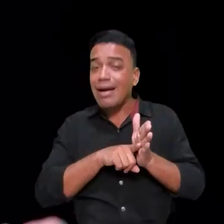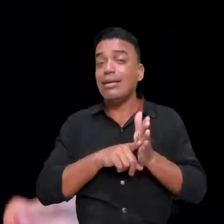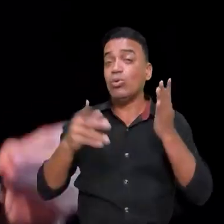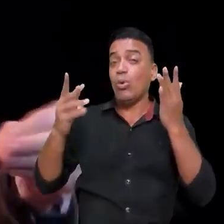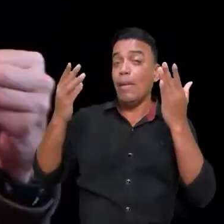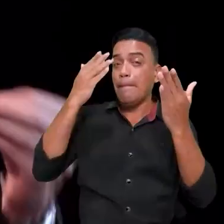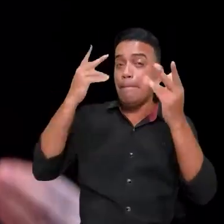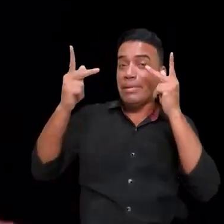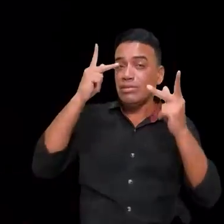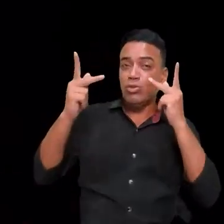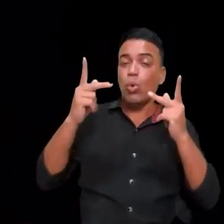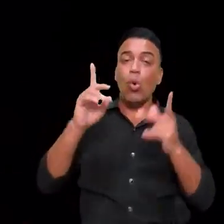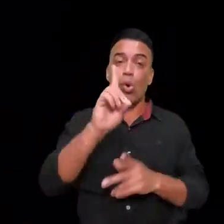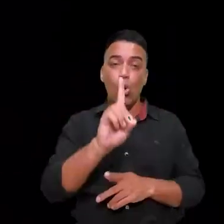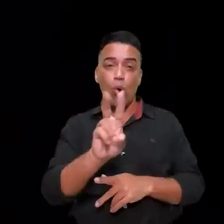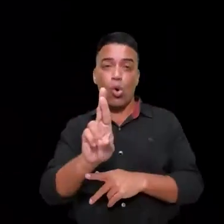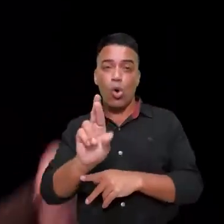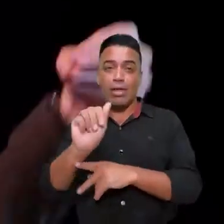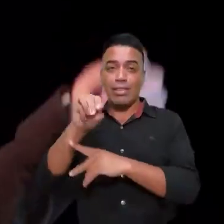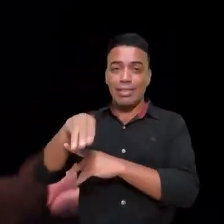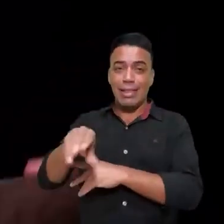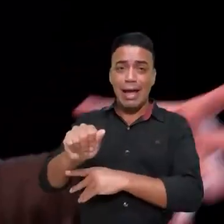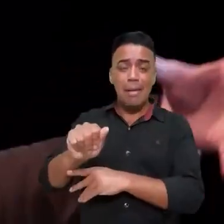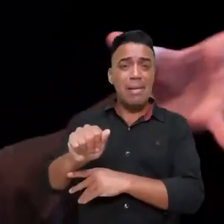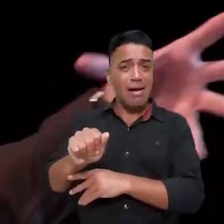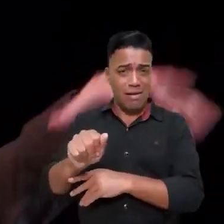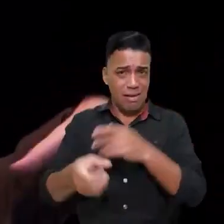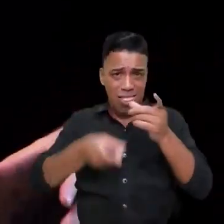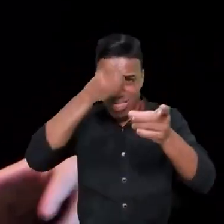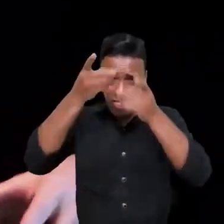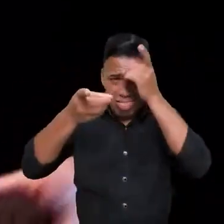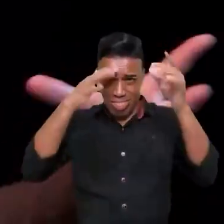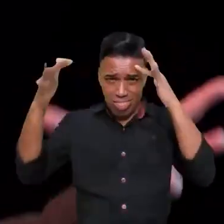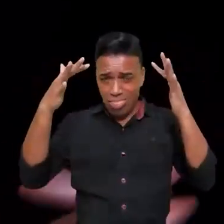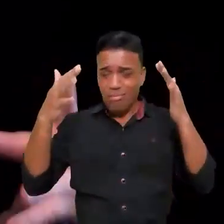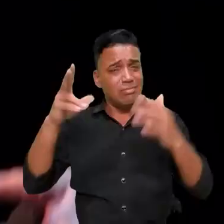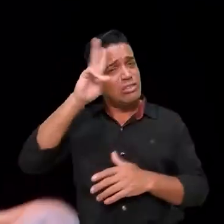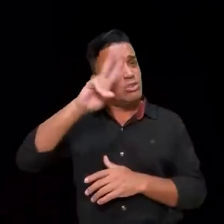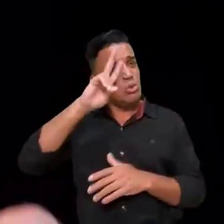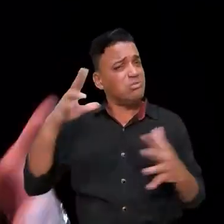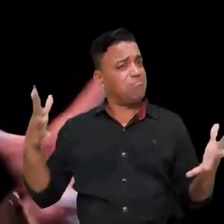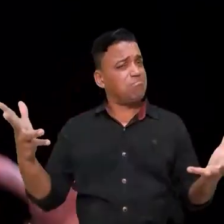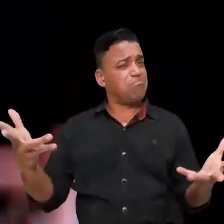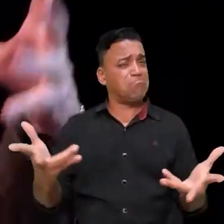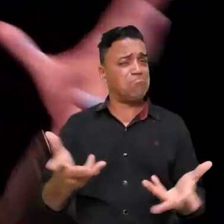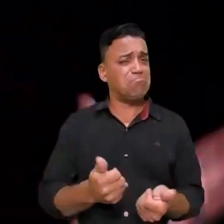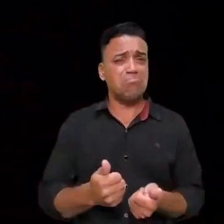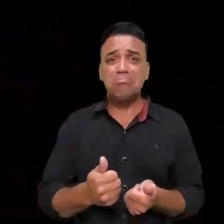psicodrama, não foi preciso inventar muito, porque tudo está ali, assim, histórias incríveis, incríveis,